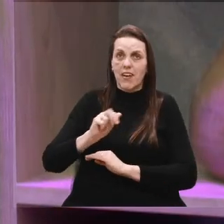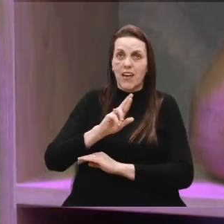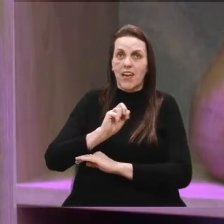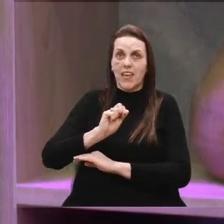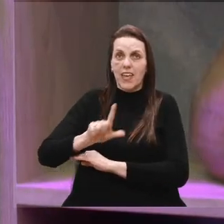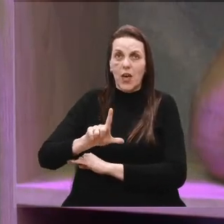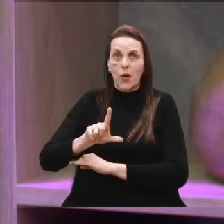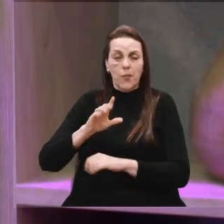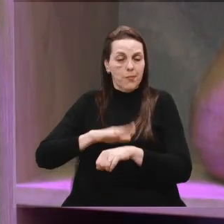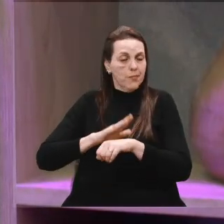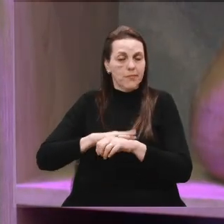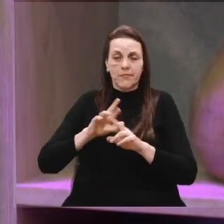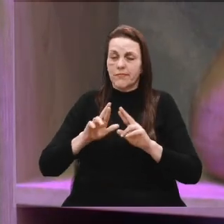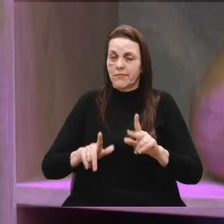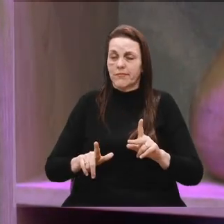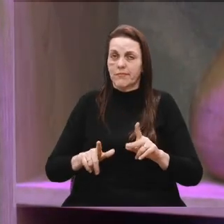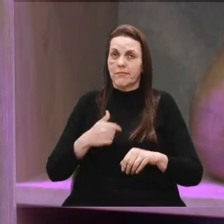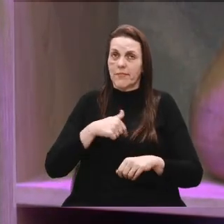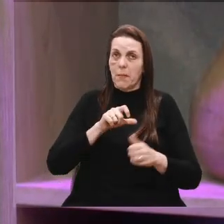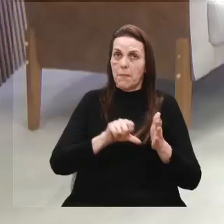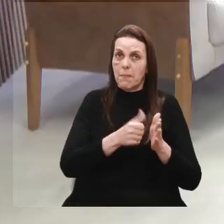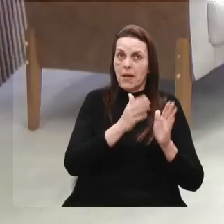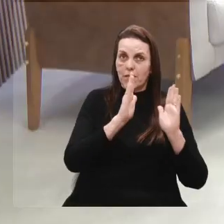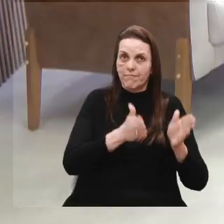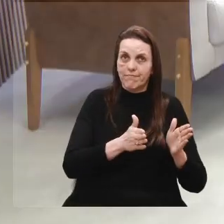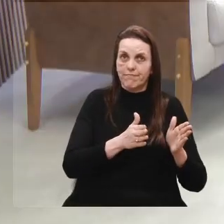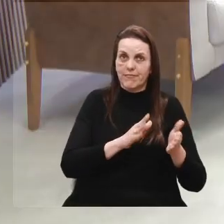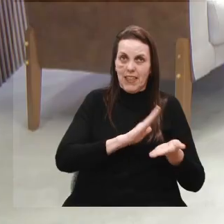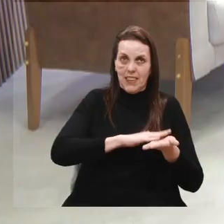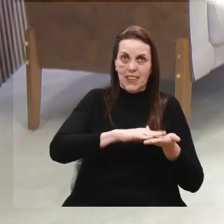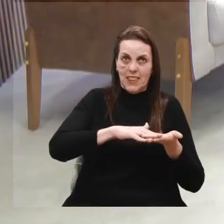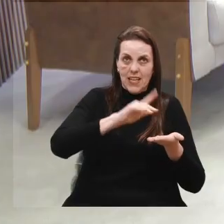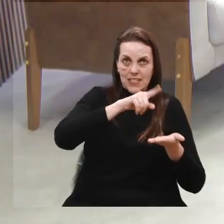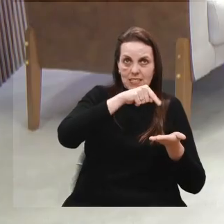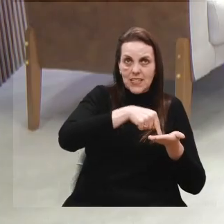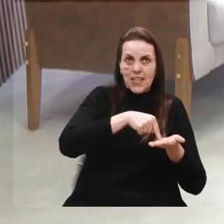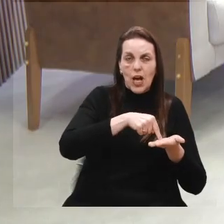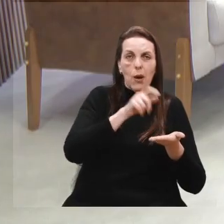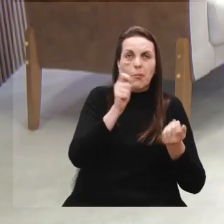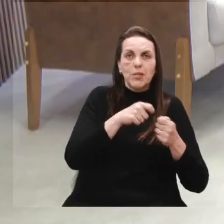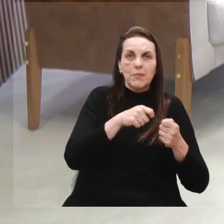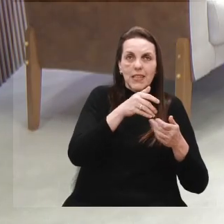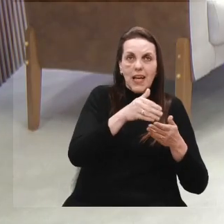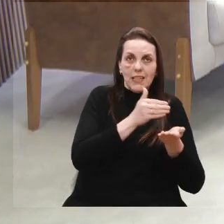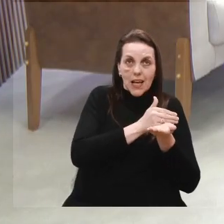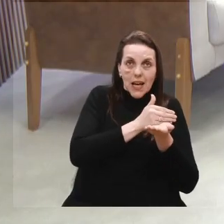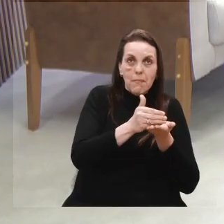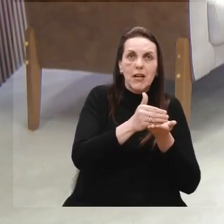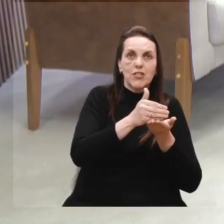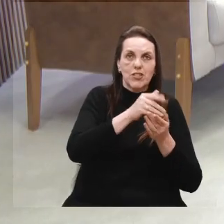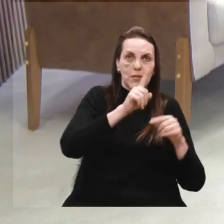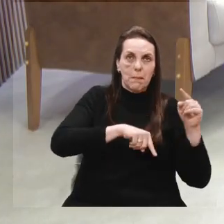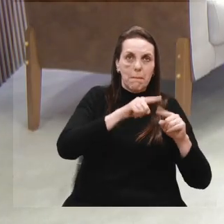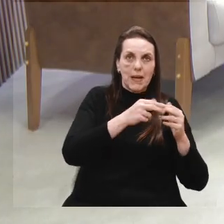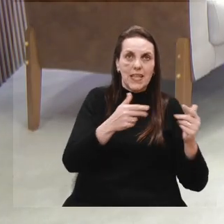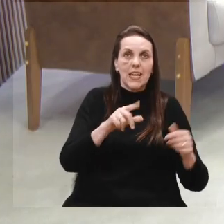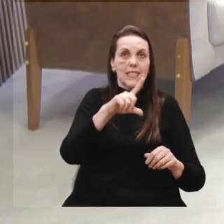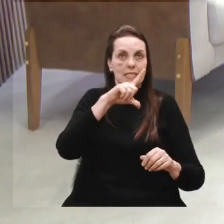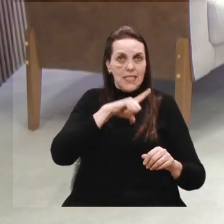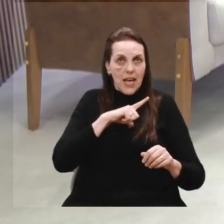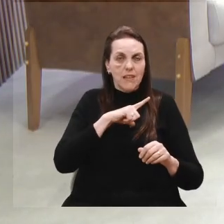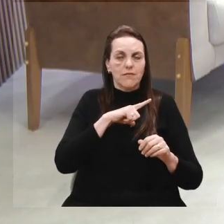momentos diferentes. E nesse primeiro momento, então, foi mais poder, a partir do material que já se